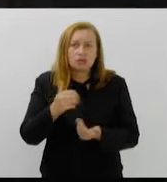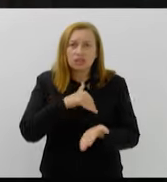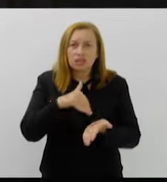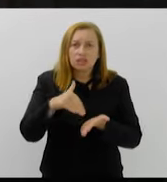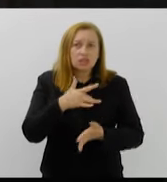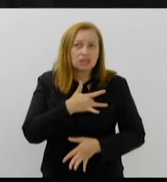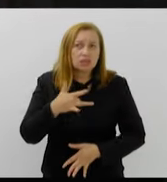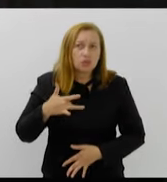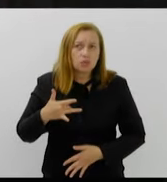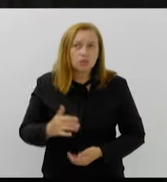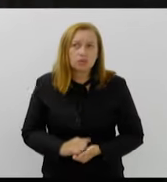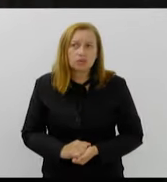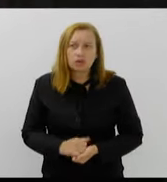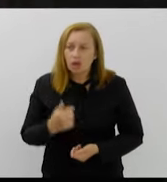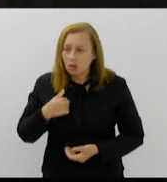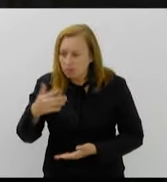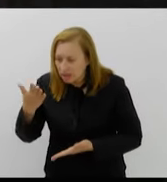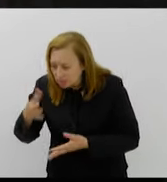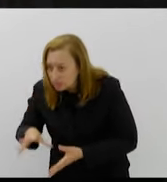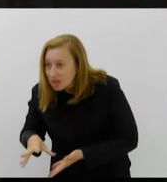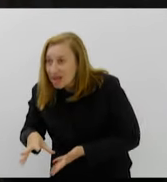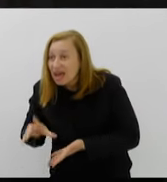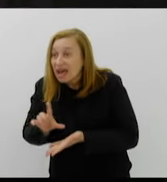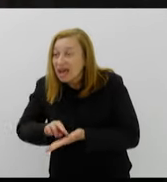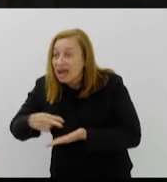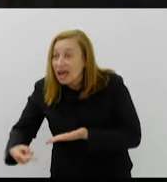saúde vou pegar aqui que